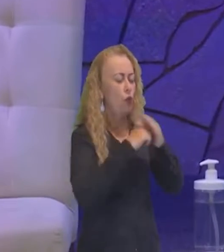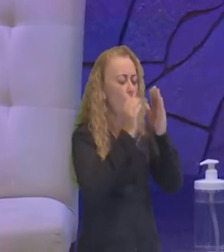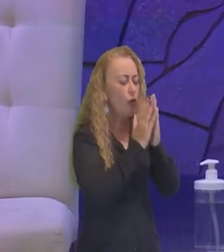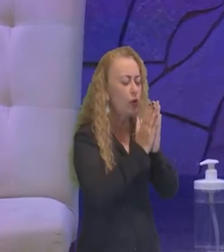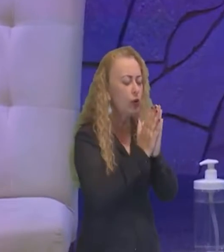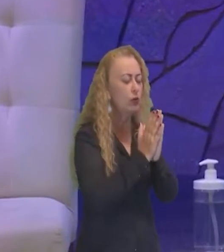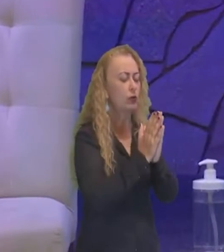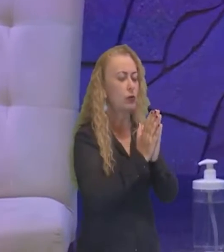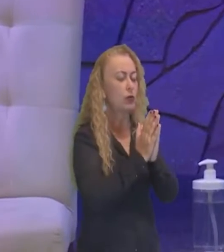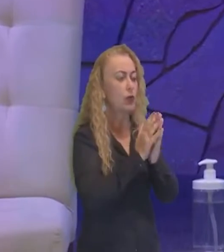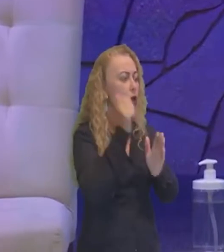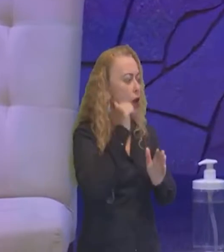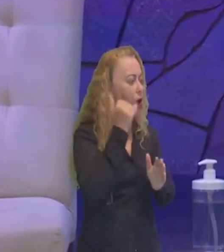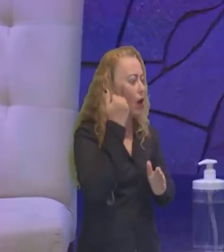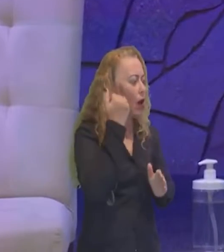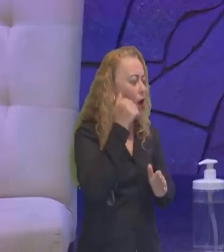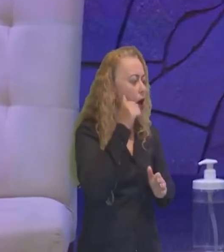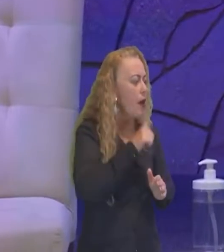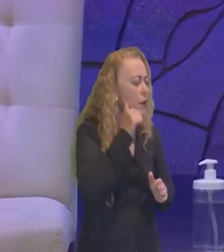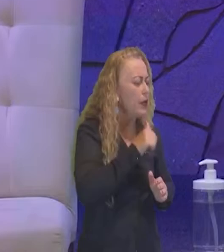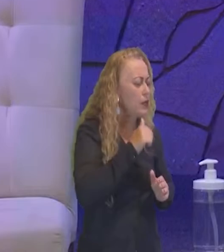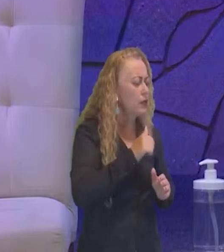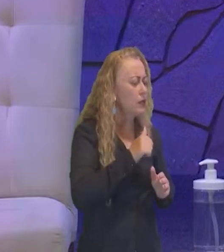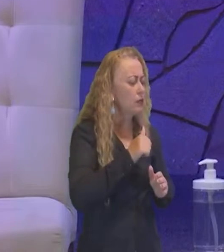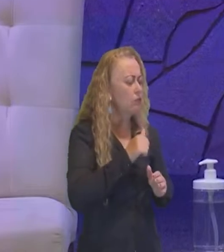mim. E ela estava assim.